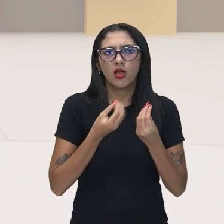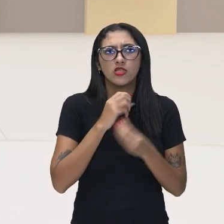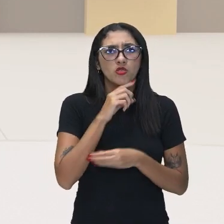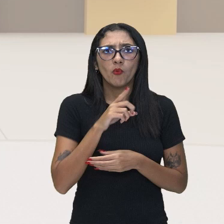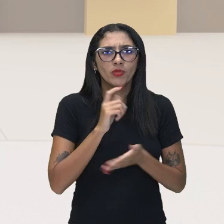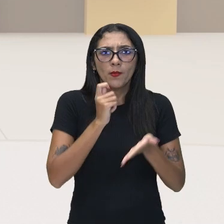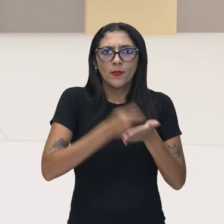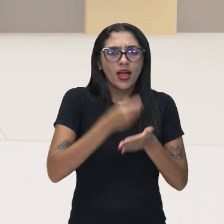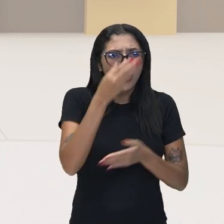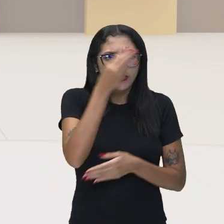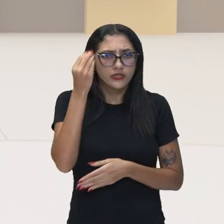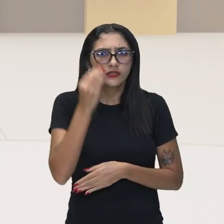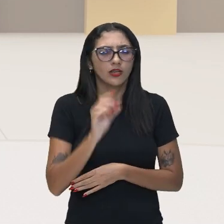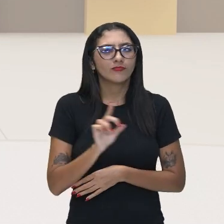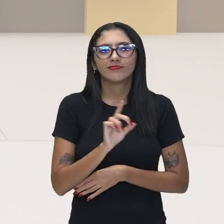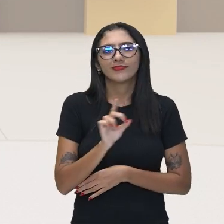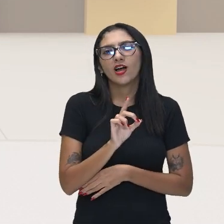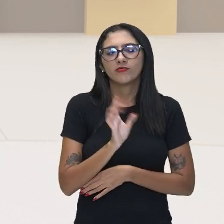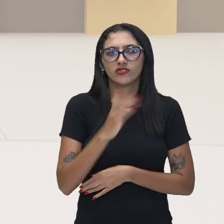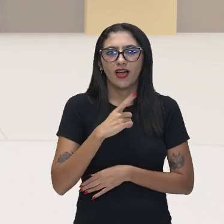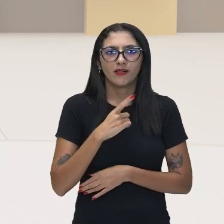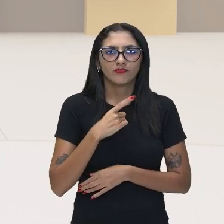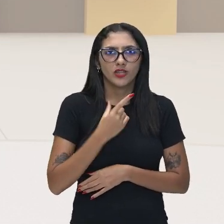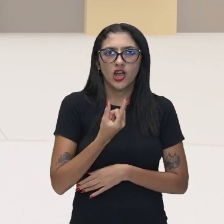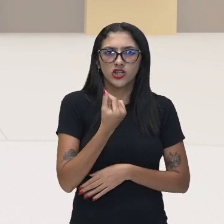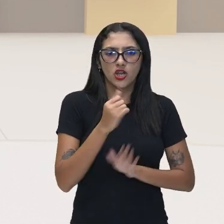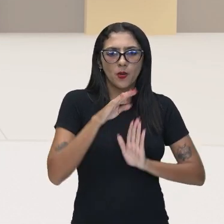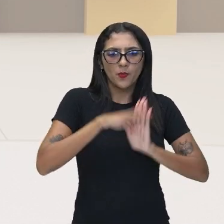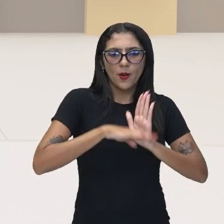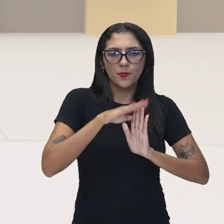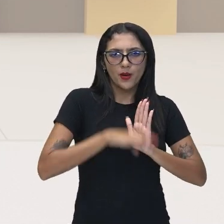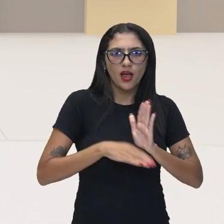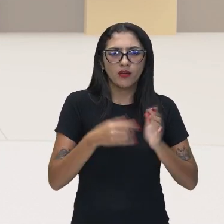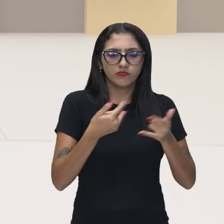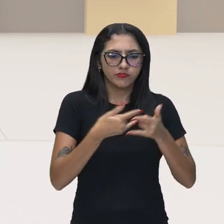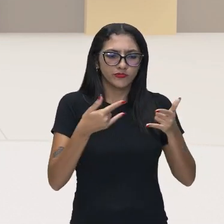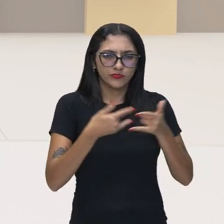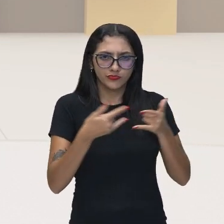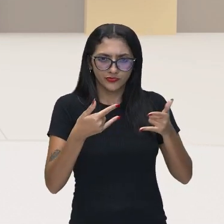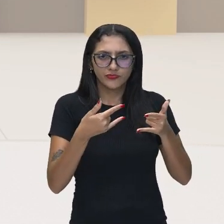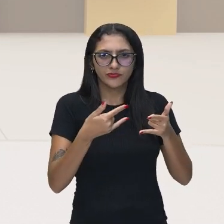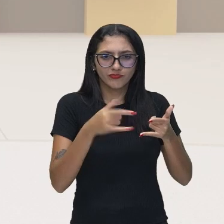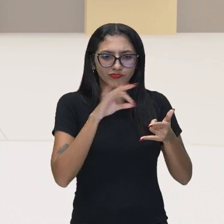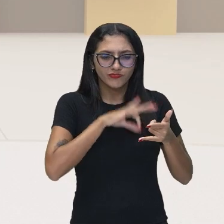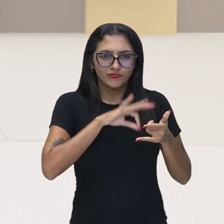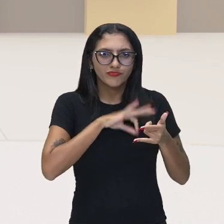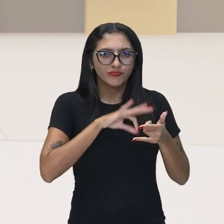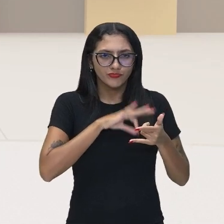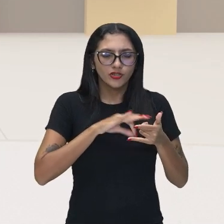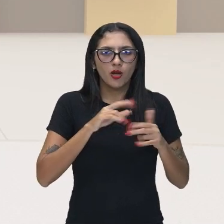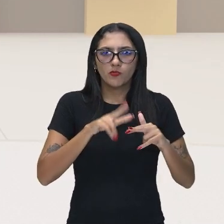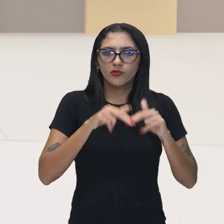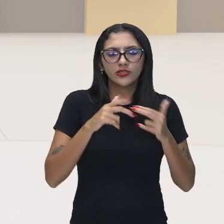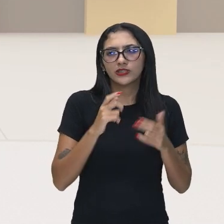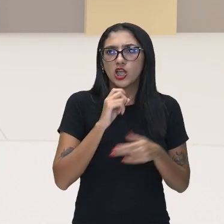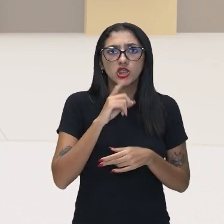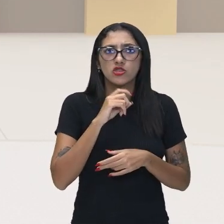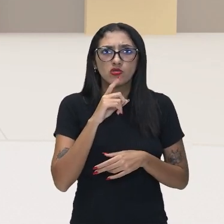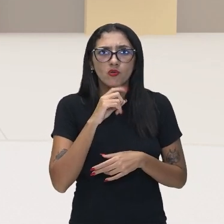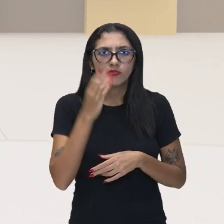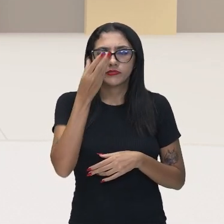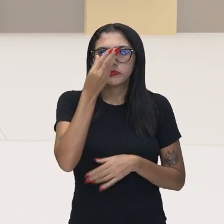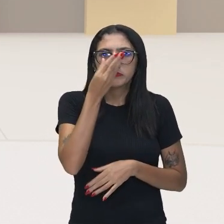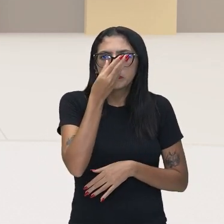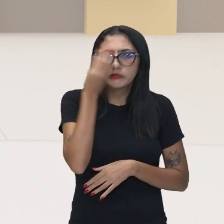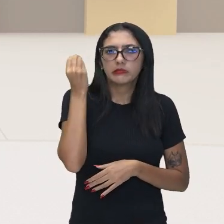já vem descontado ali no seu contra-cheque, então não corre o risco de você se comprometer com alguma outra conta que você